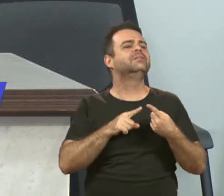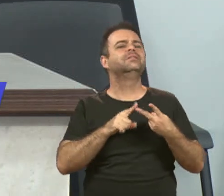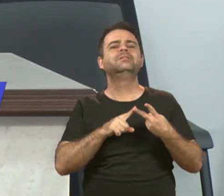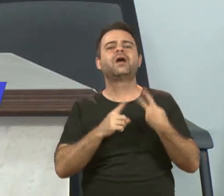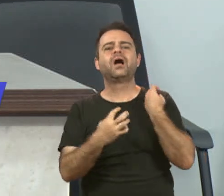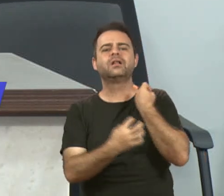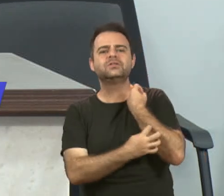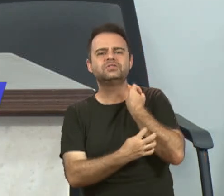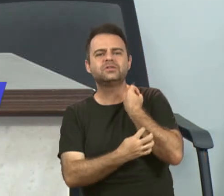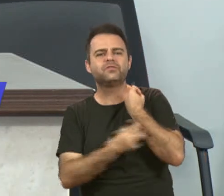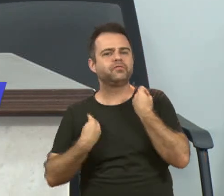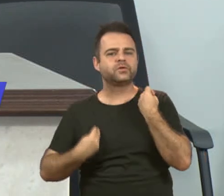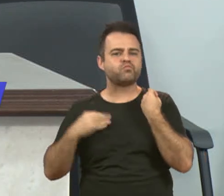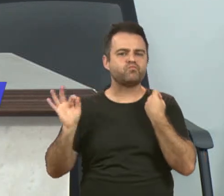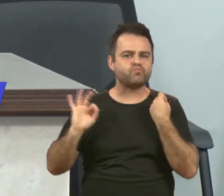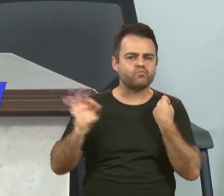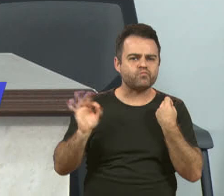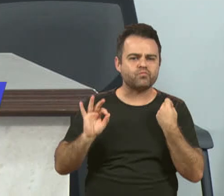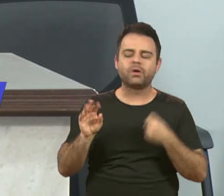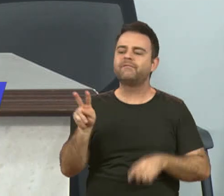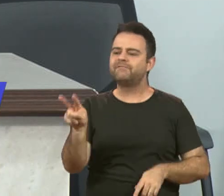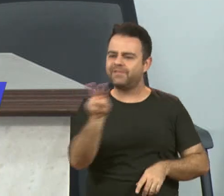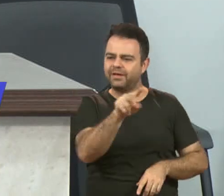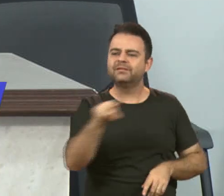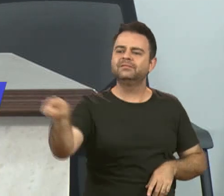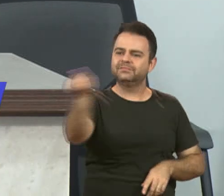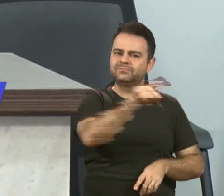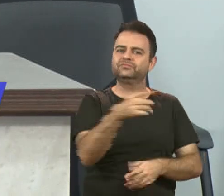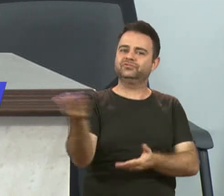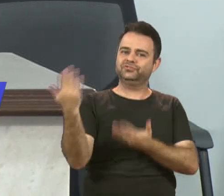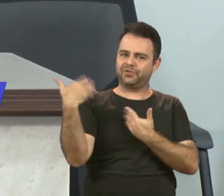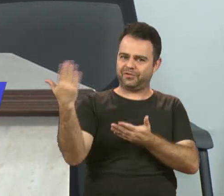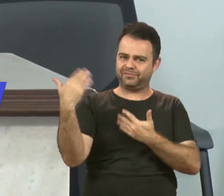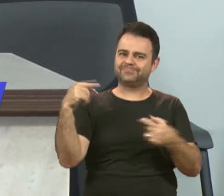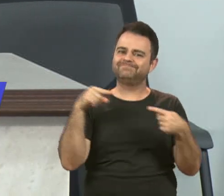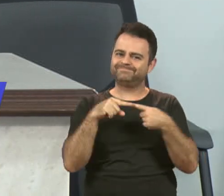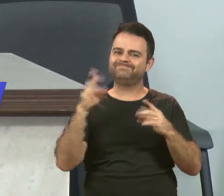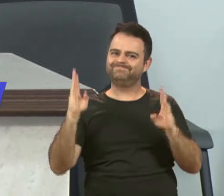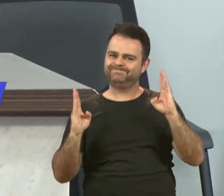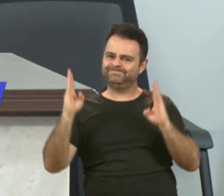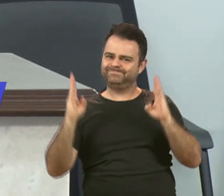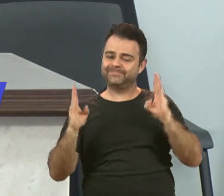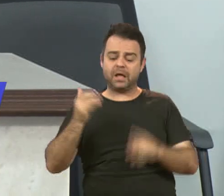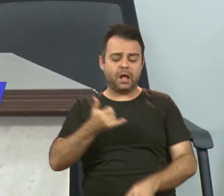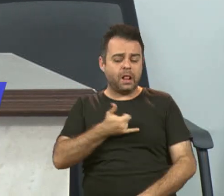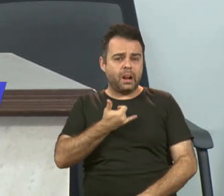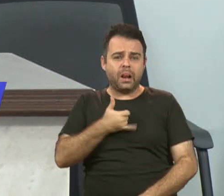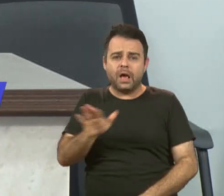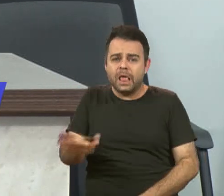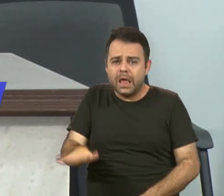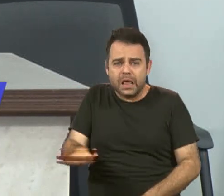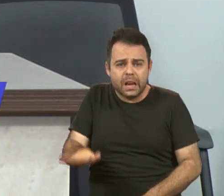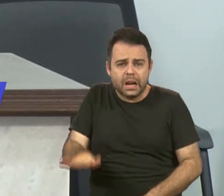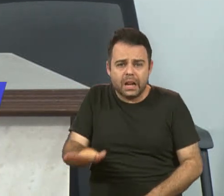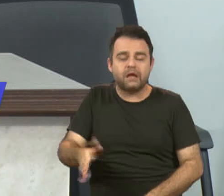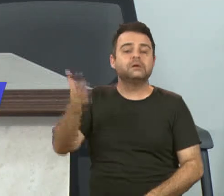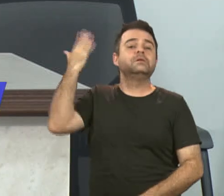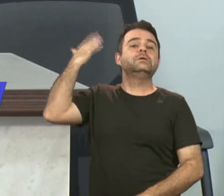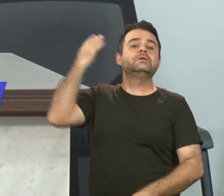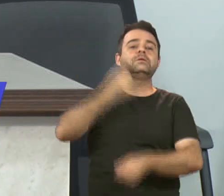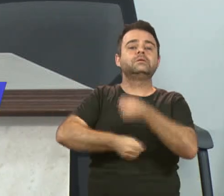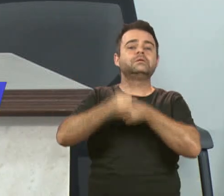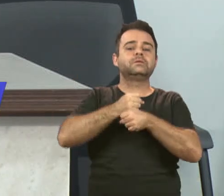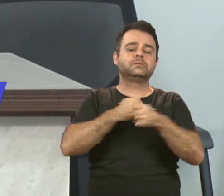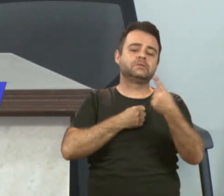que acho que não está aqui. Eu vejo vereadores jovens que acho que tinha pouca idade, quando nos anos 80 e 90 a